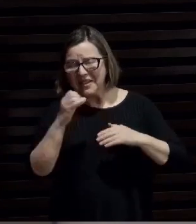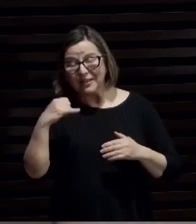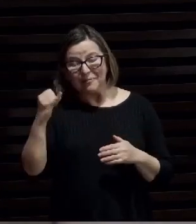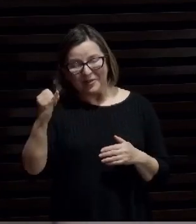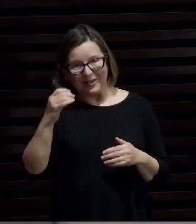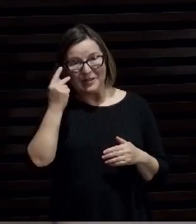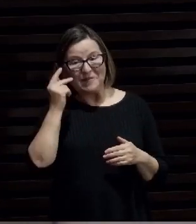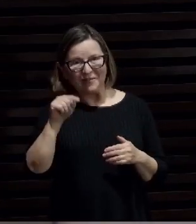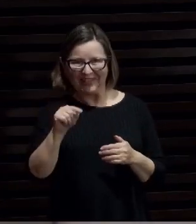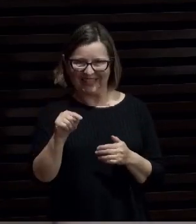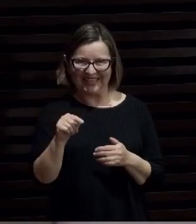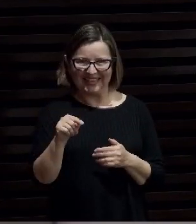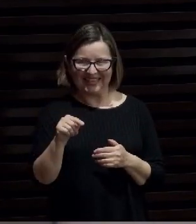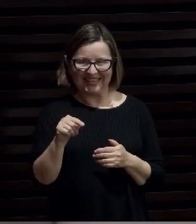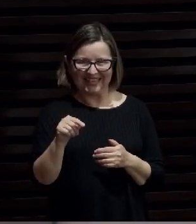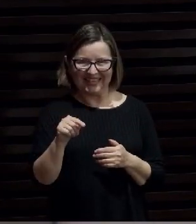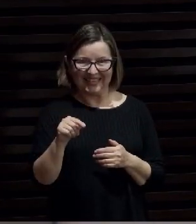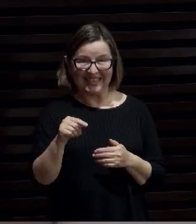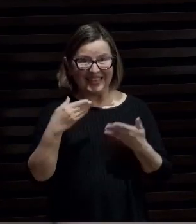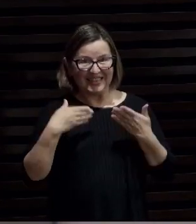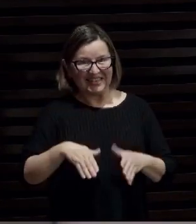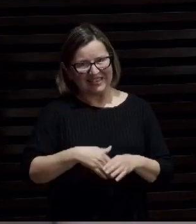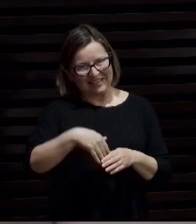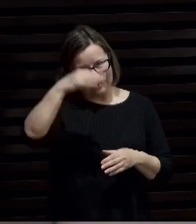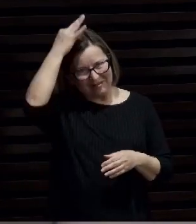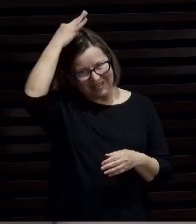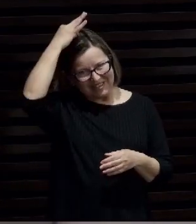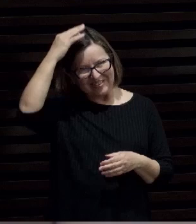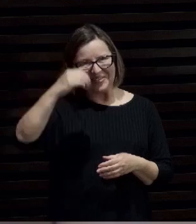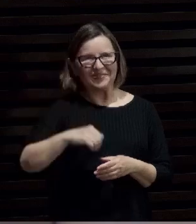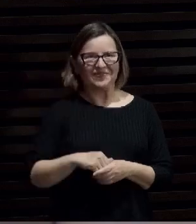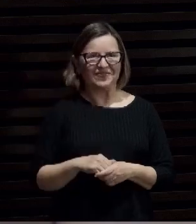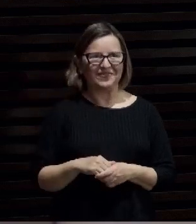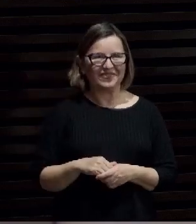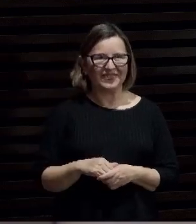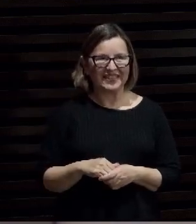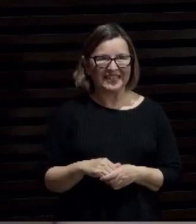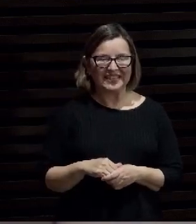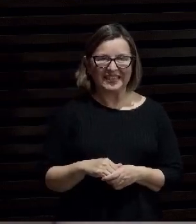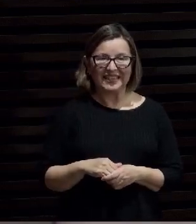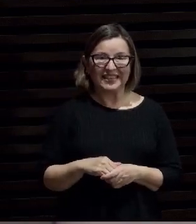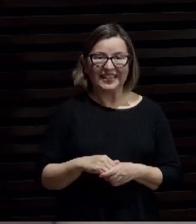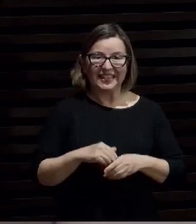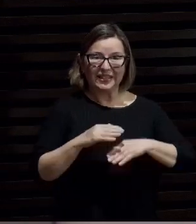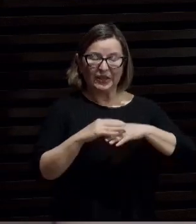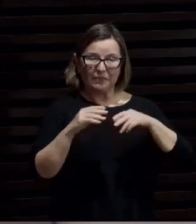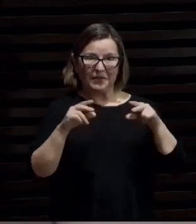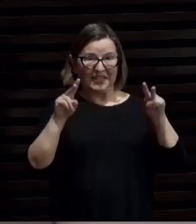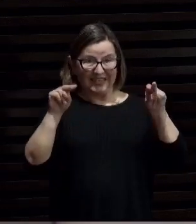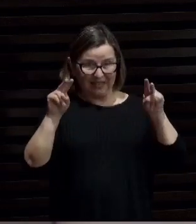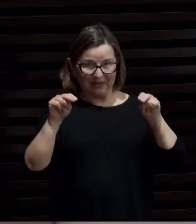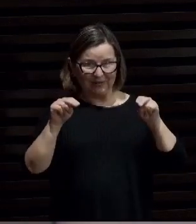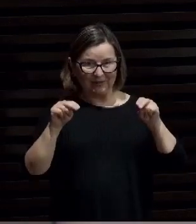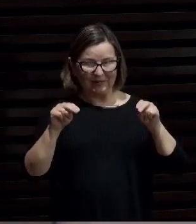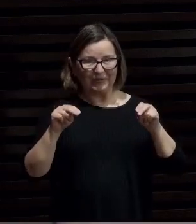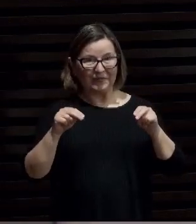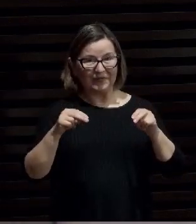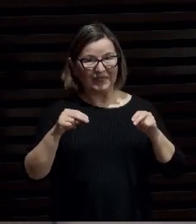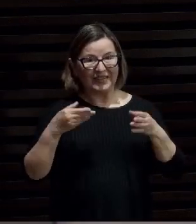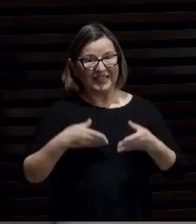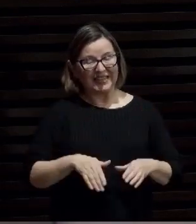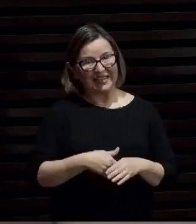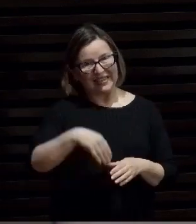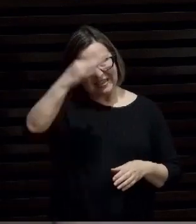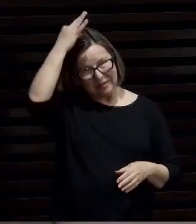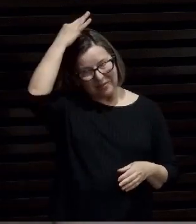você, é o novo nascimento. E é sobre este assunto, meus irmãos, o novo nascimento, que eu